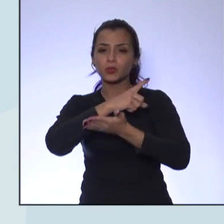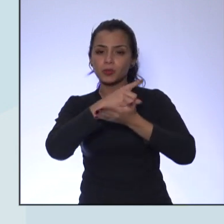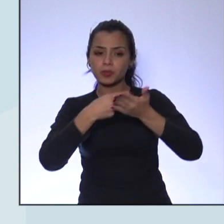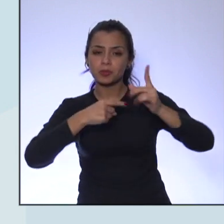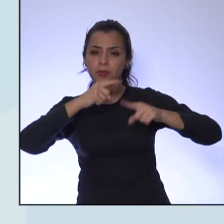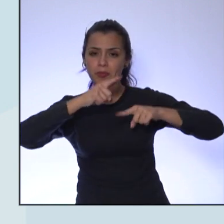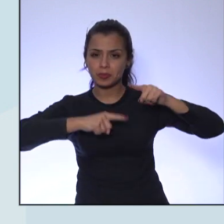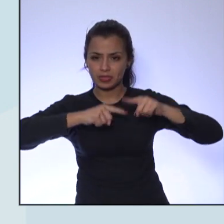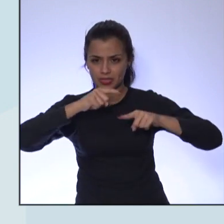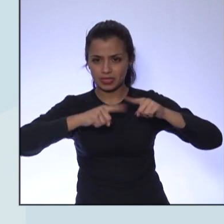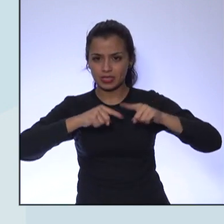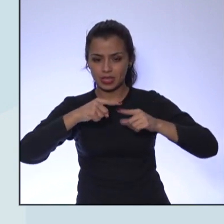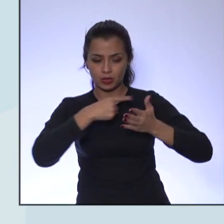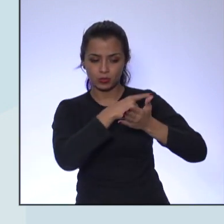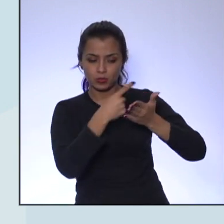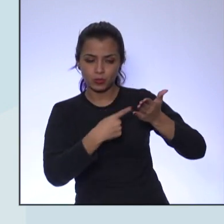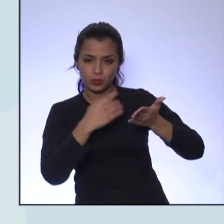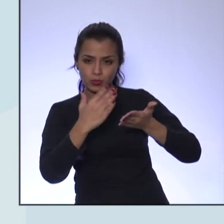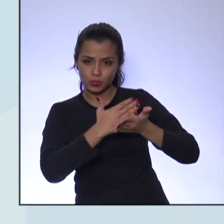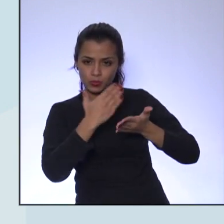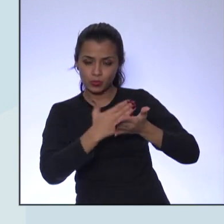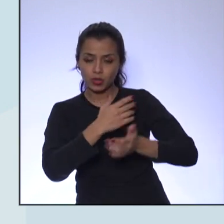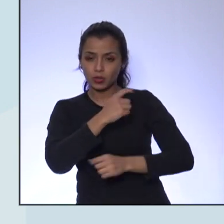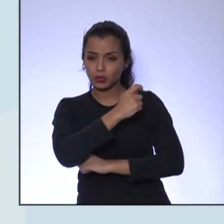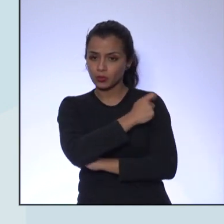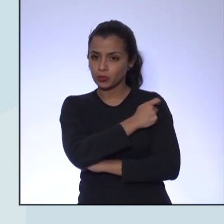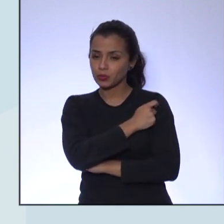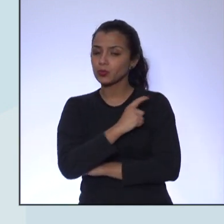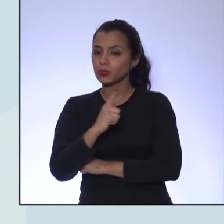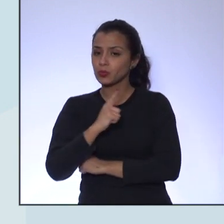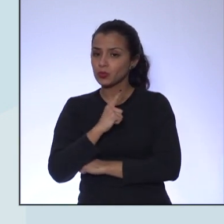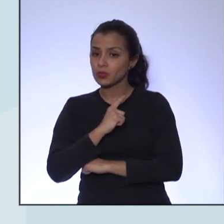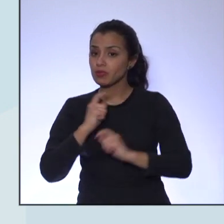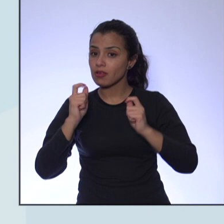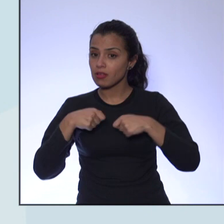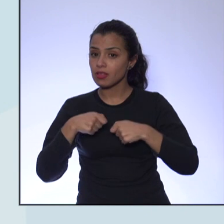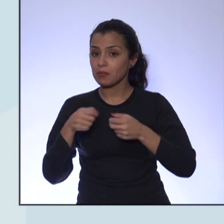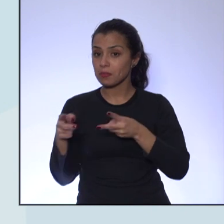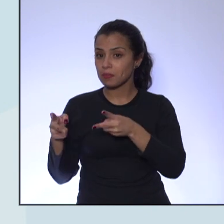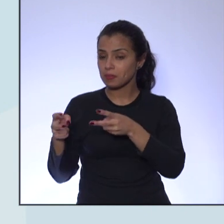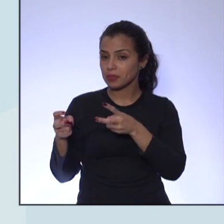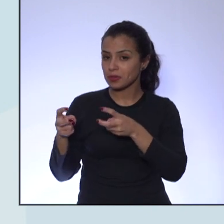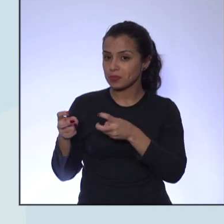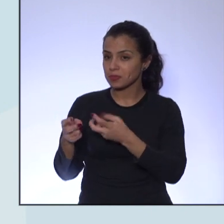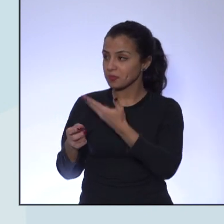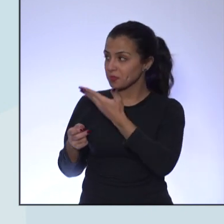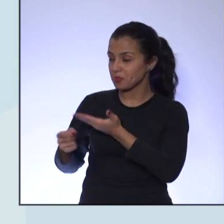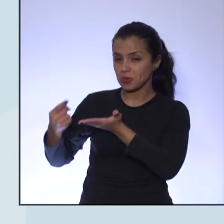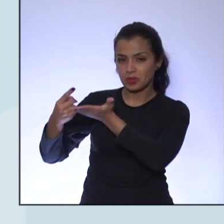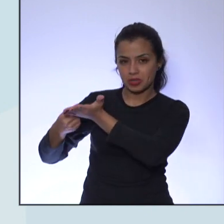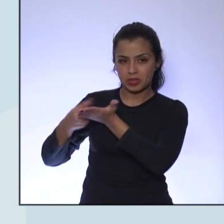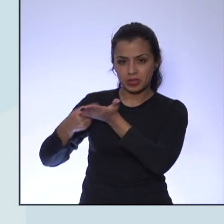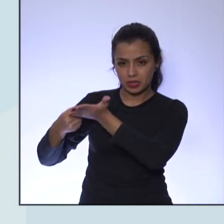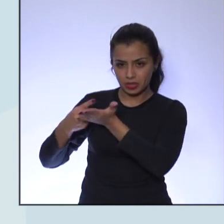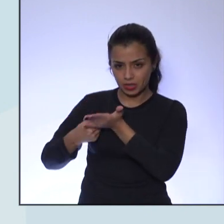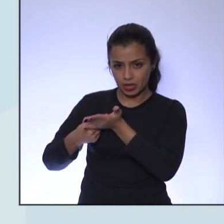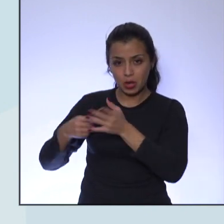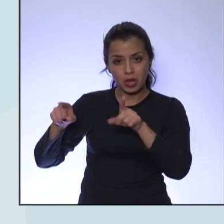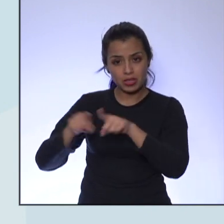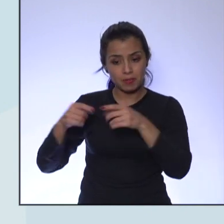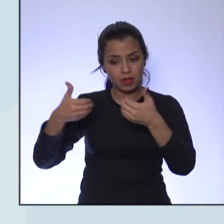Paulo Faz Escola, no caderno do aluno. A gente consegue observar aí o Tratado de Tordesilhas, as divisões